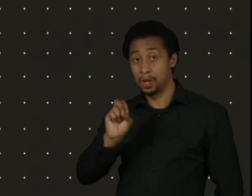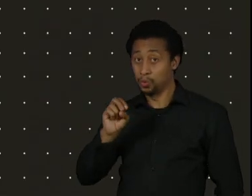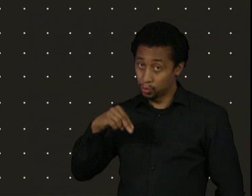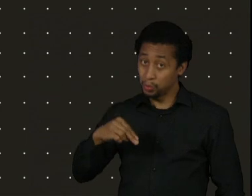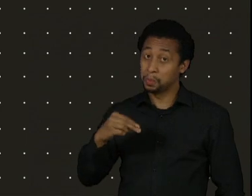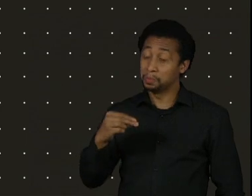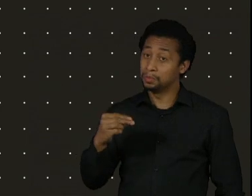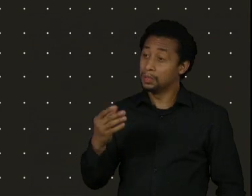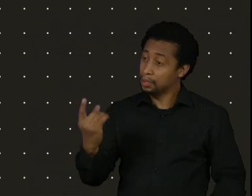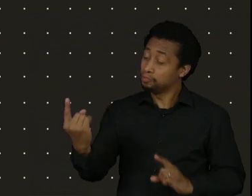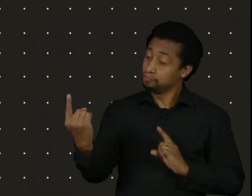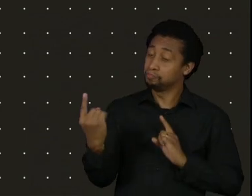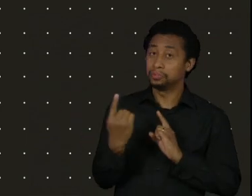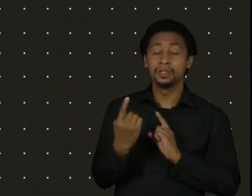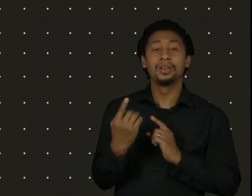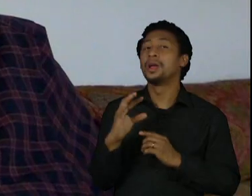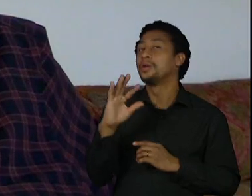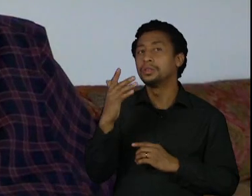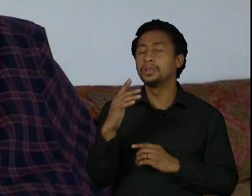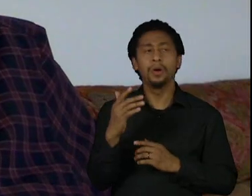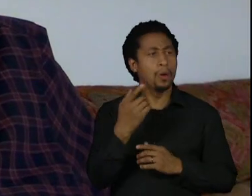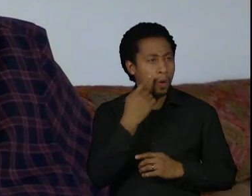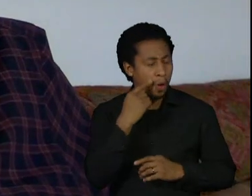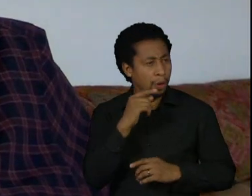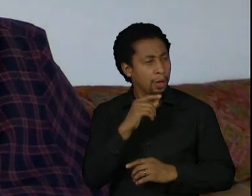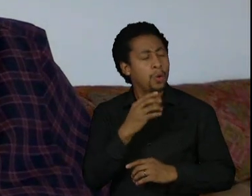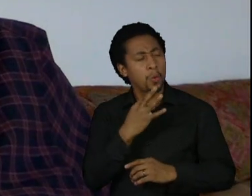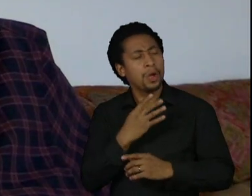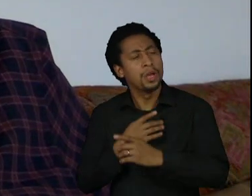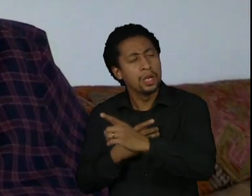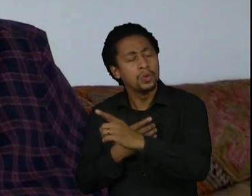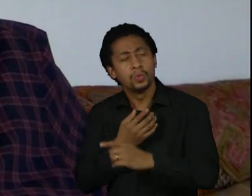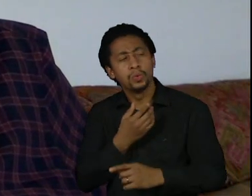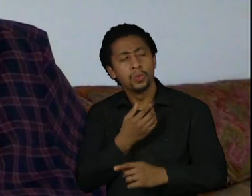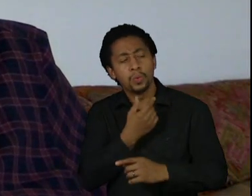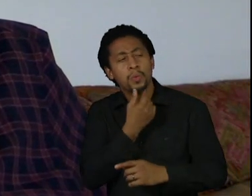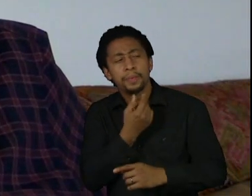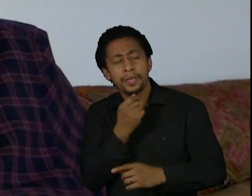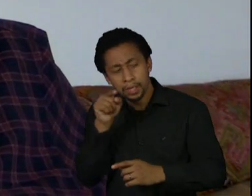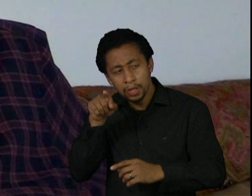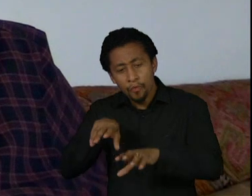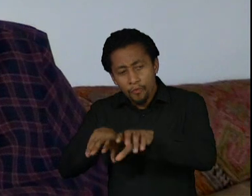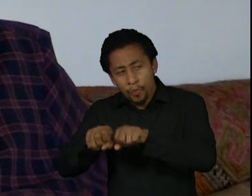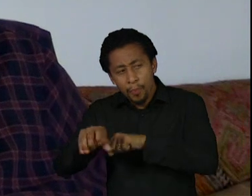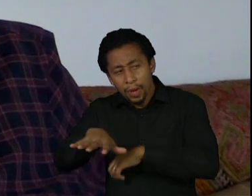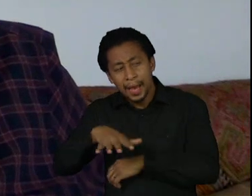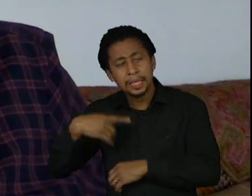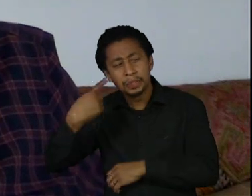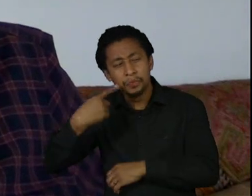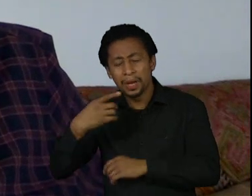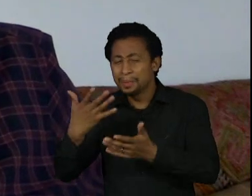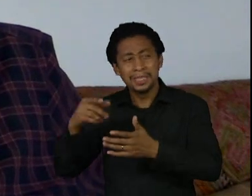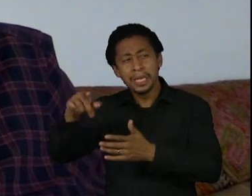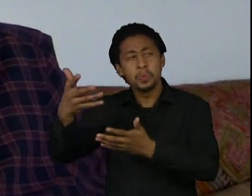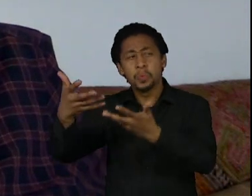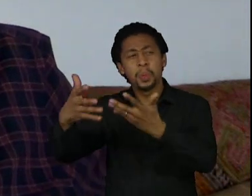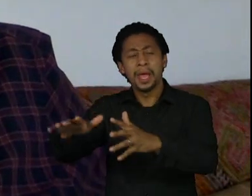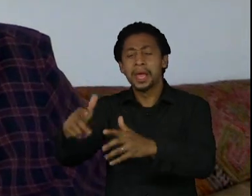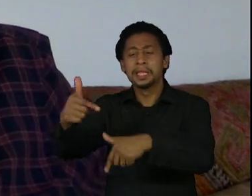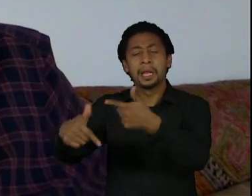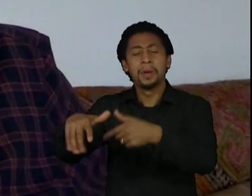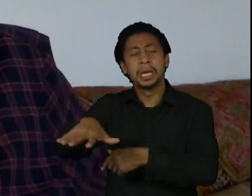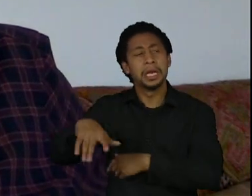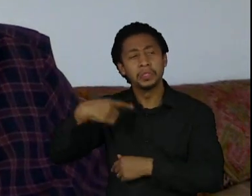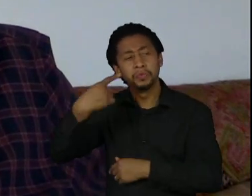Alguém disse, não, tem um rapaz, ele acabou de se formar em Direito, mas ele não quer saber de Direito, ele